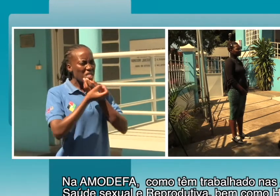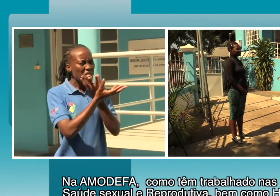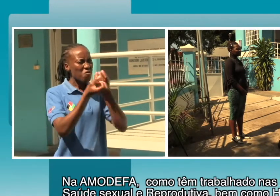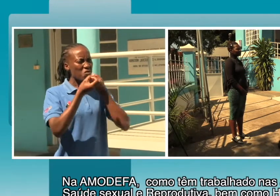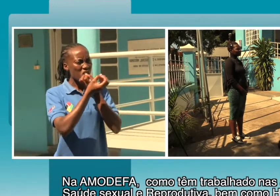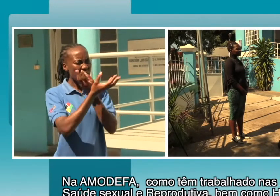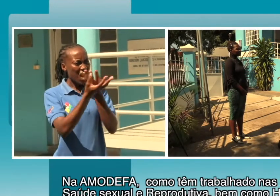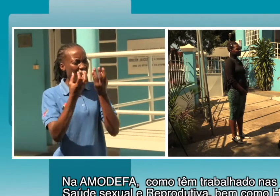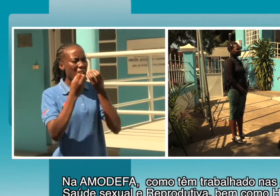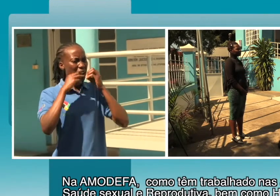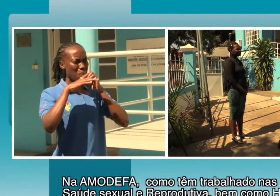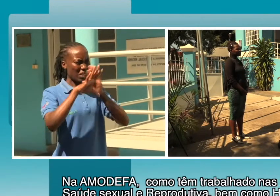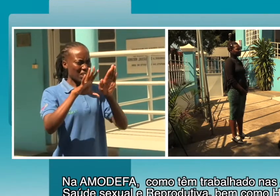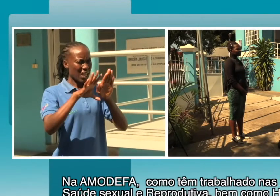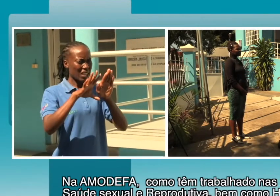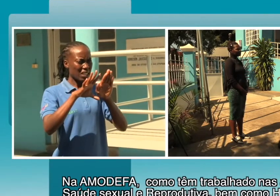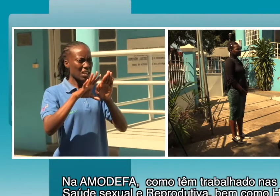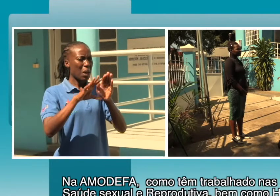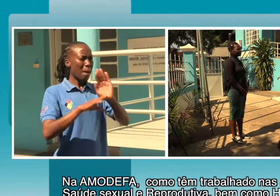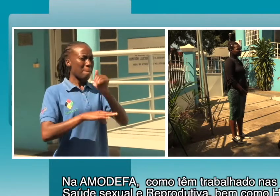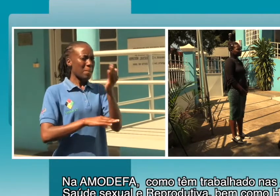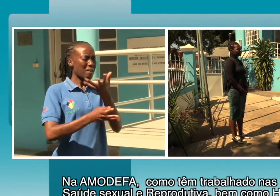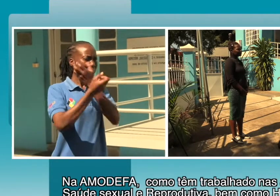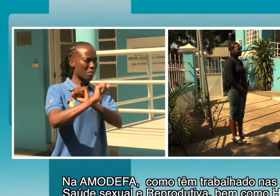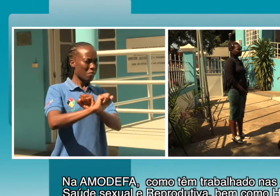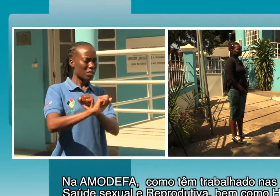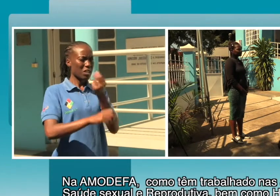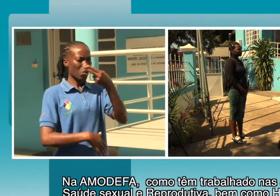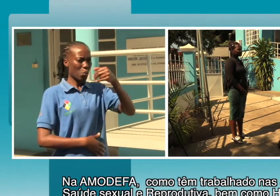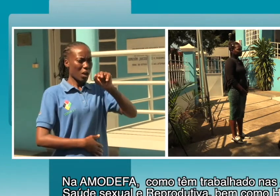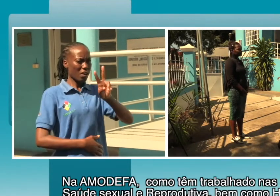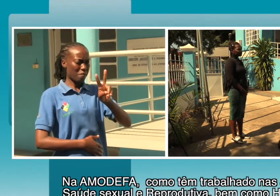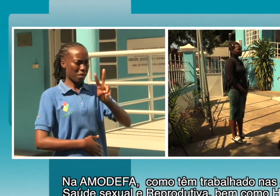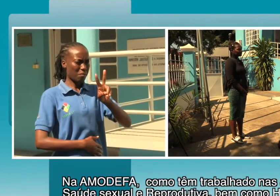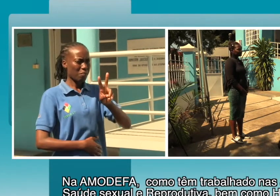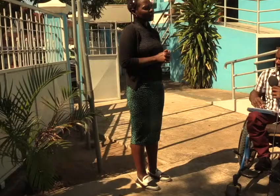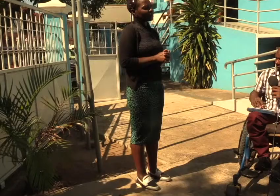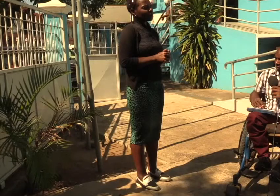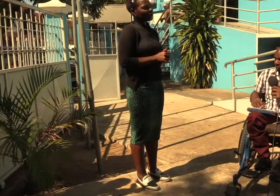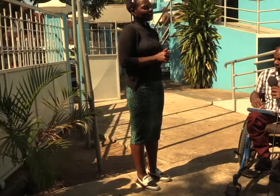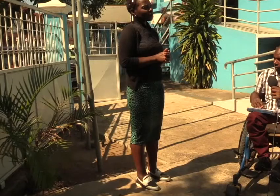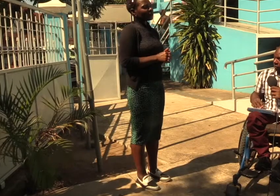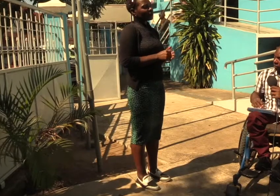de saúde sexual reprodutiva e na HIV-Sida?